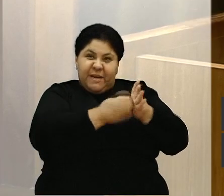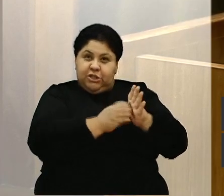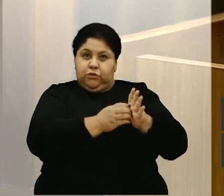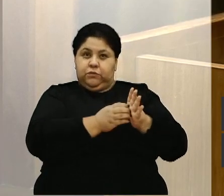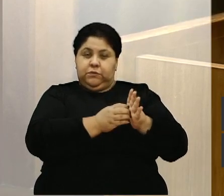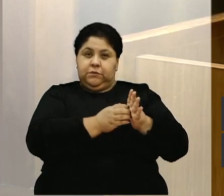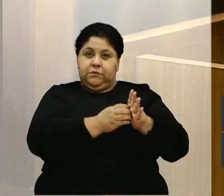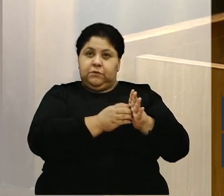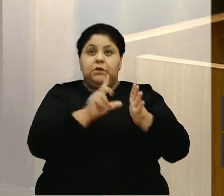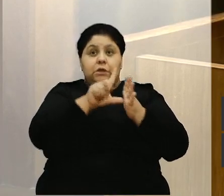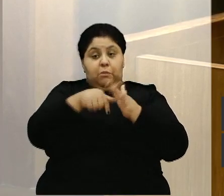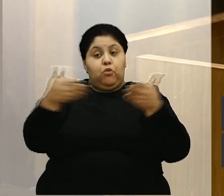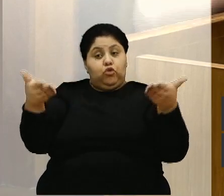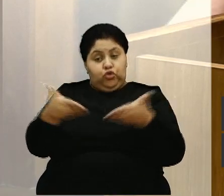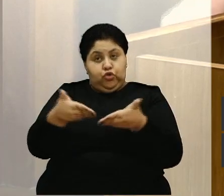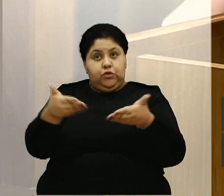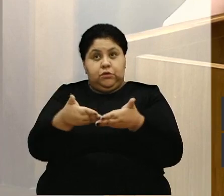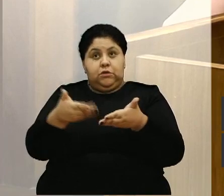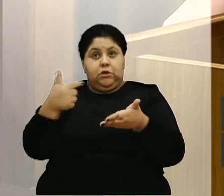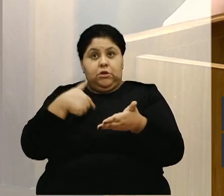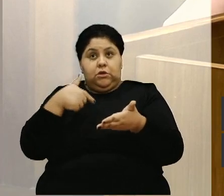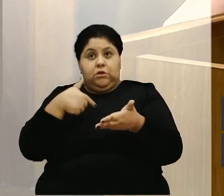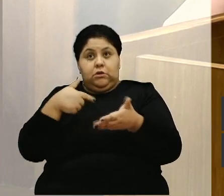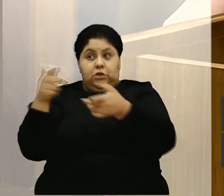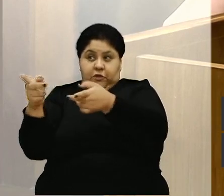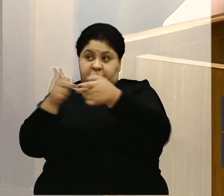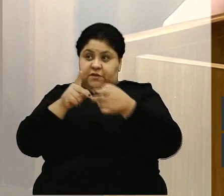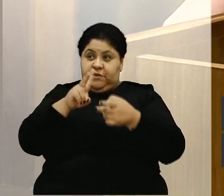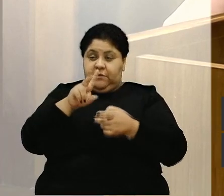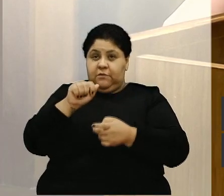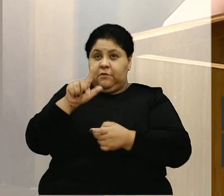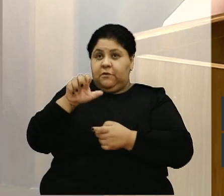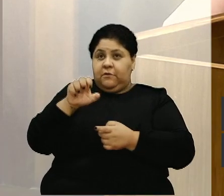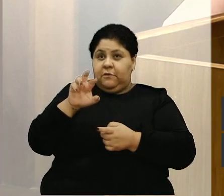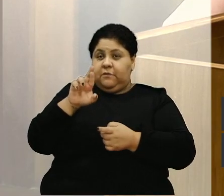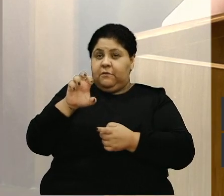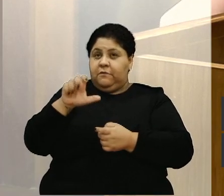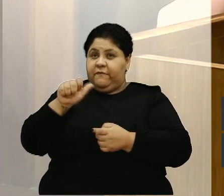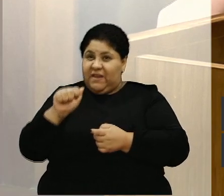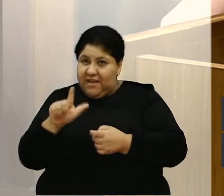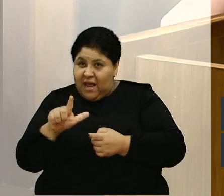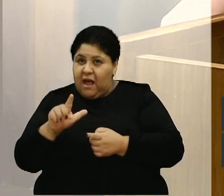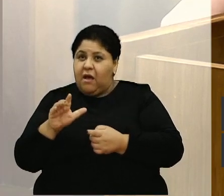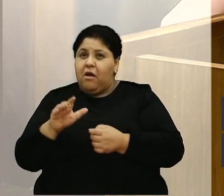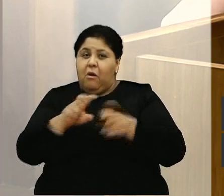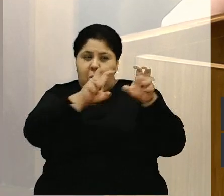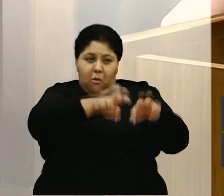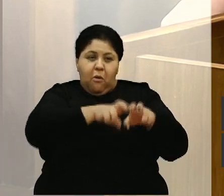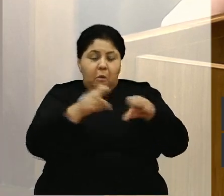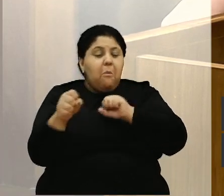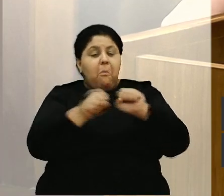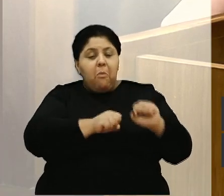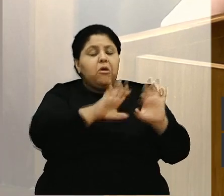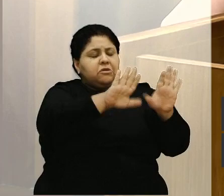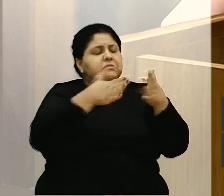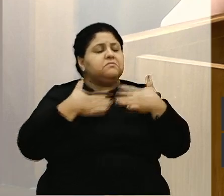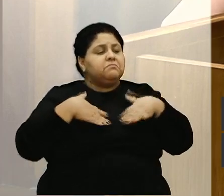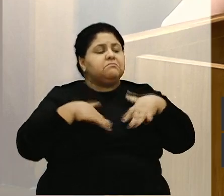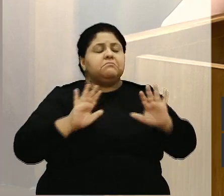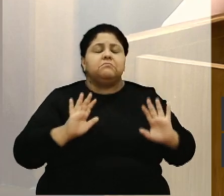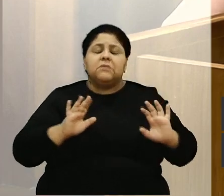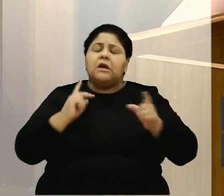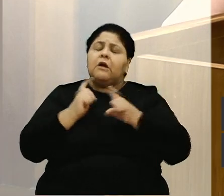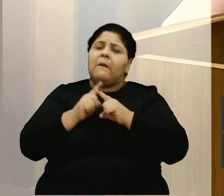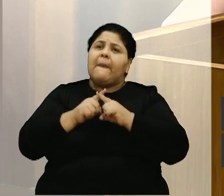E depois, hoje, quando eu descer a Vale Real, quando eu descer a Vila Cristina, eu vou dizer que eles podem ficar tranquilos.